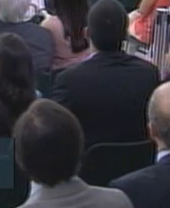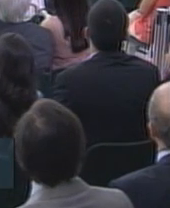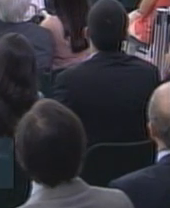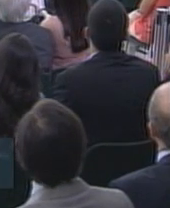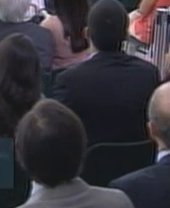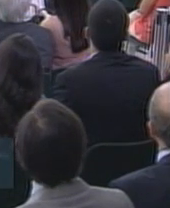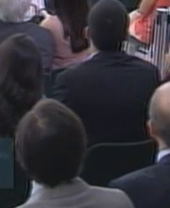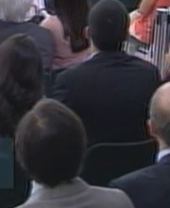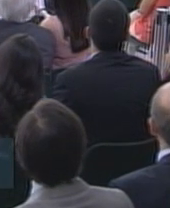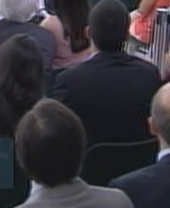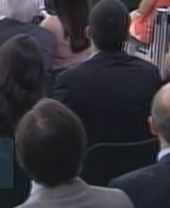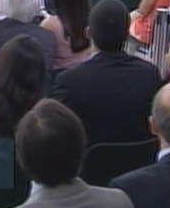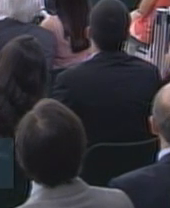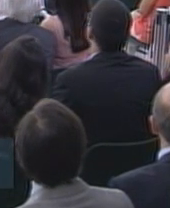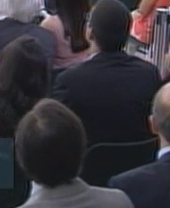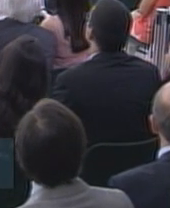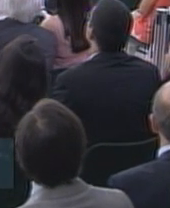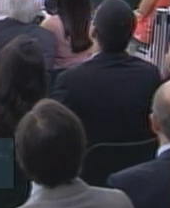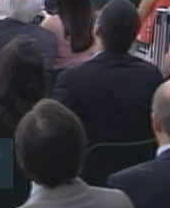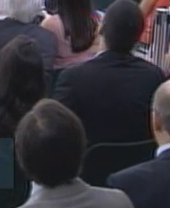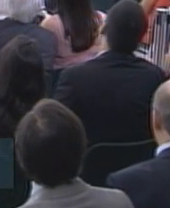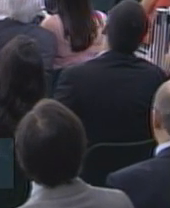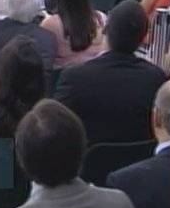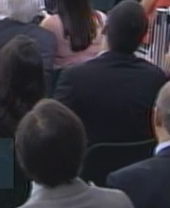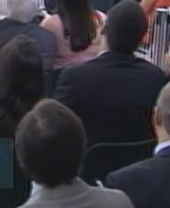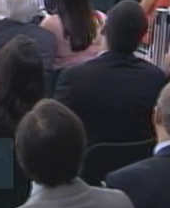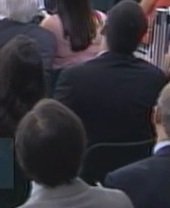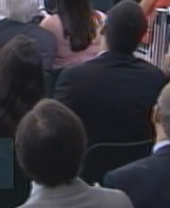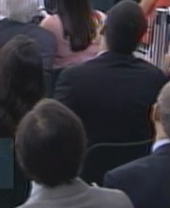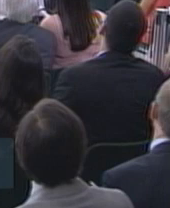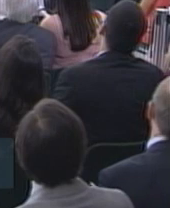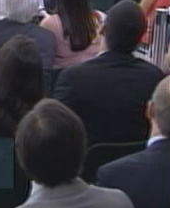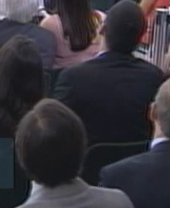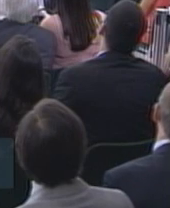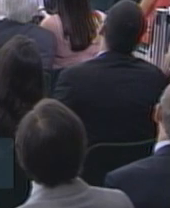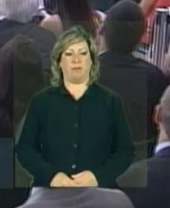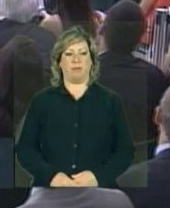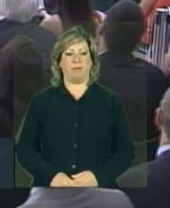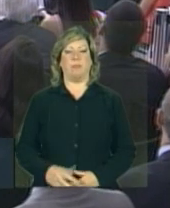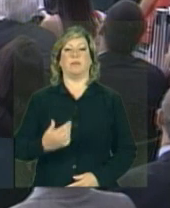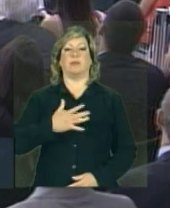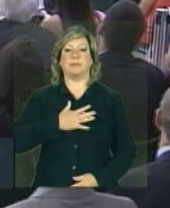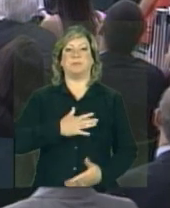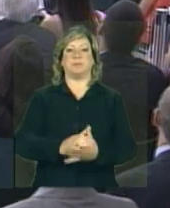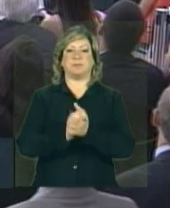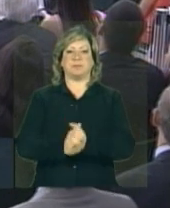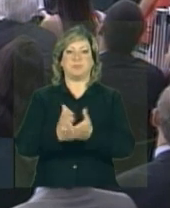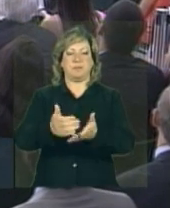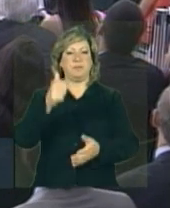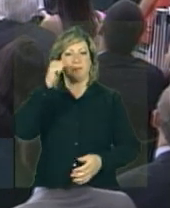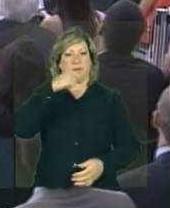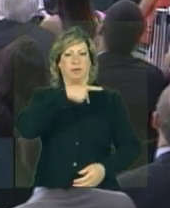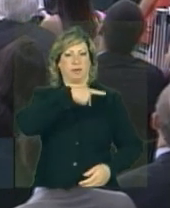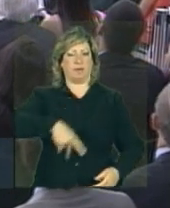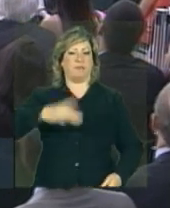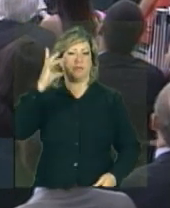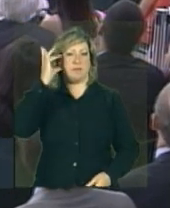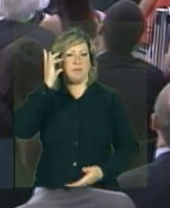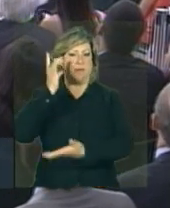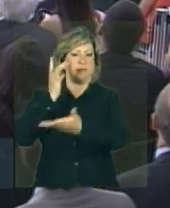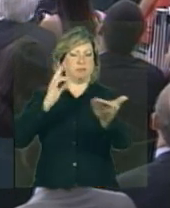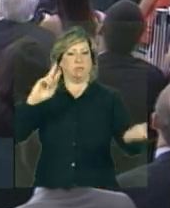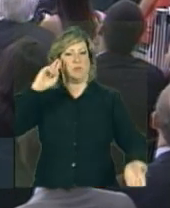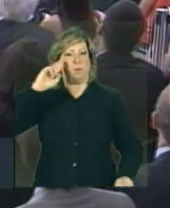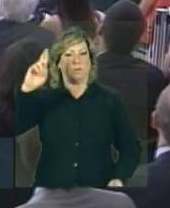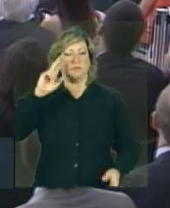Gostaria de cumprimentar a senhora presidenta, os senhores ministros, demais autoridades e pesquisadores aqui presentes,